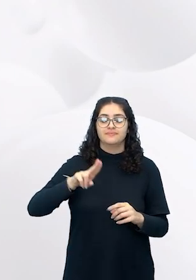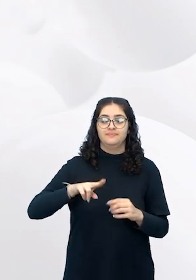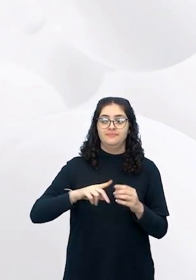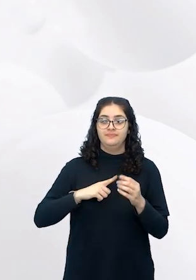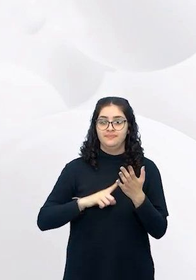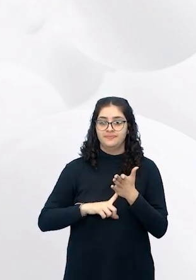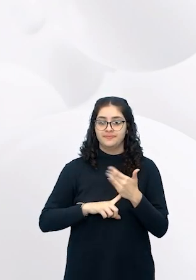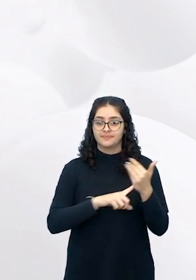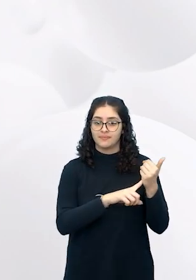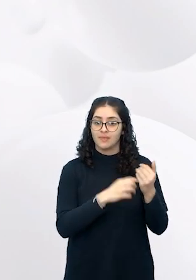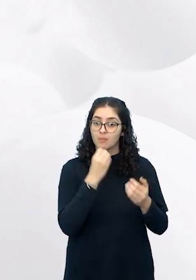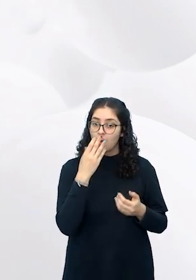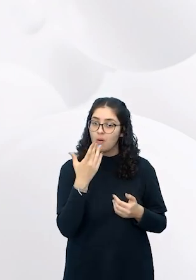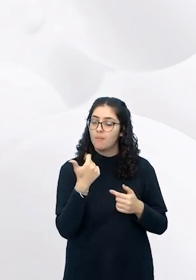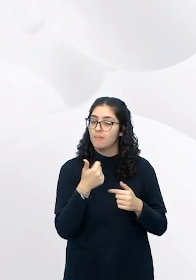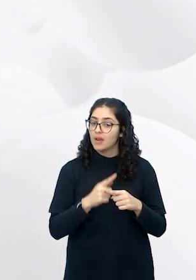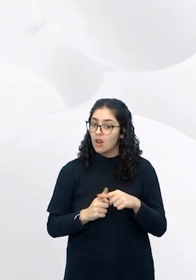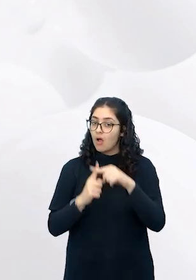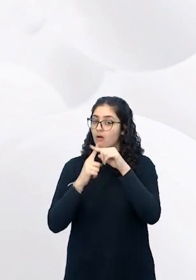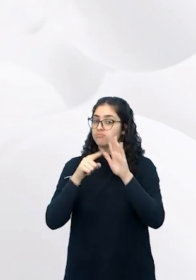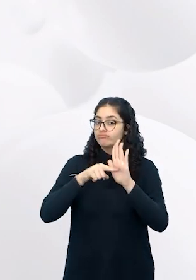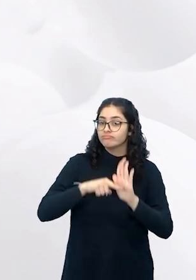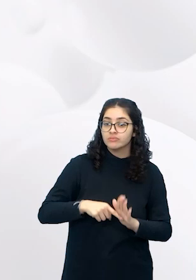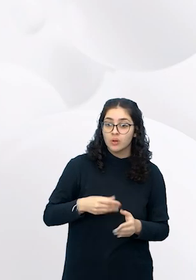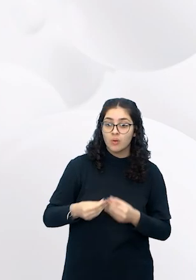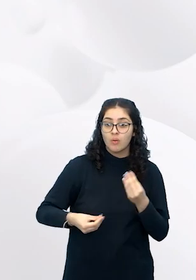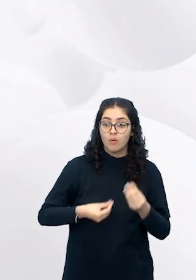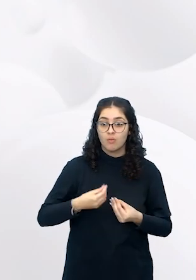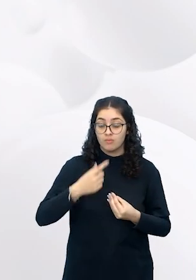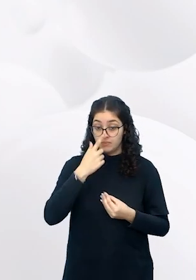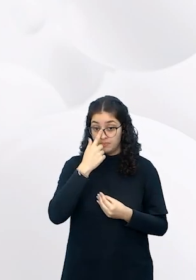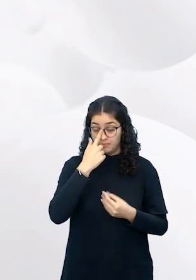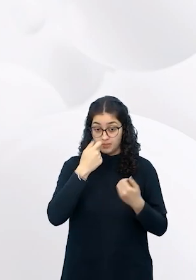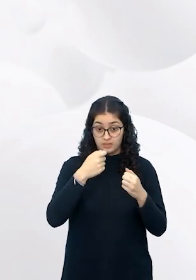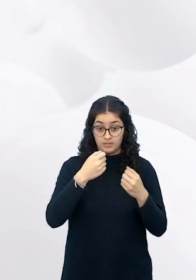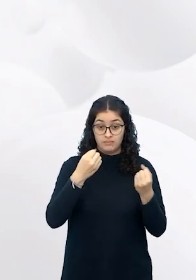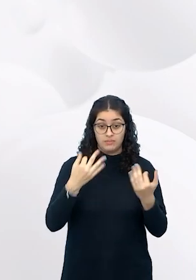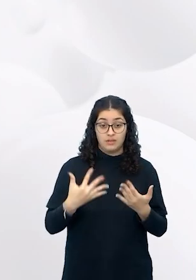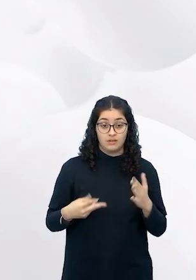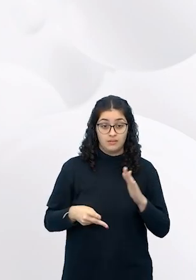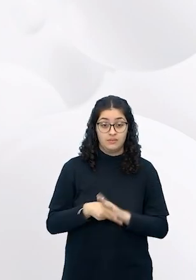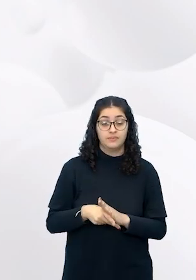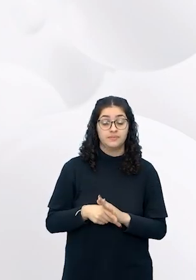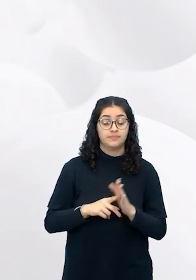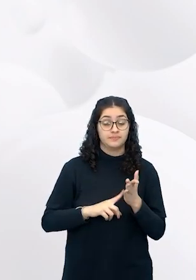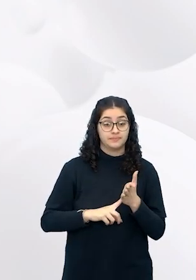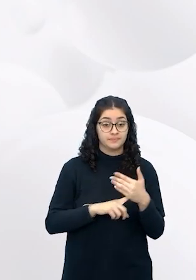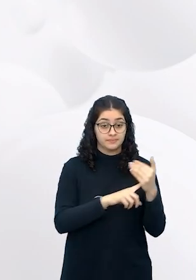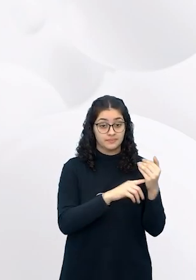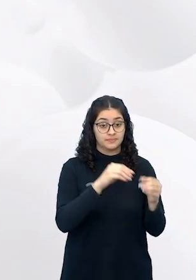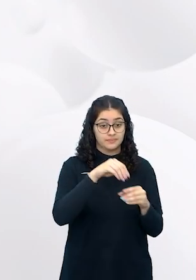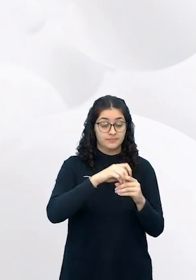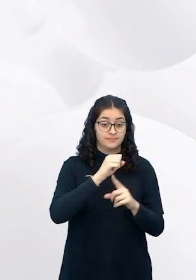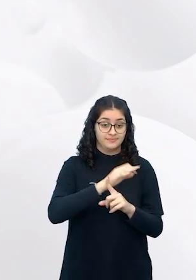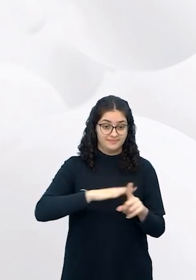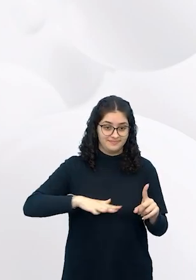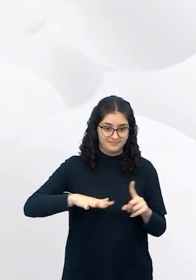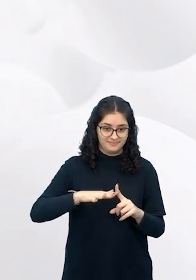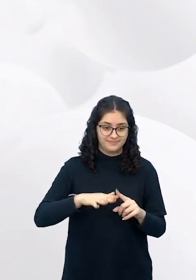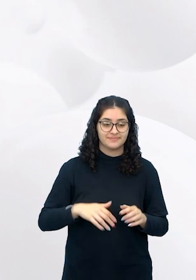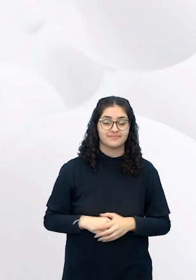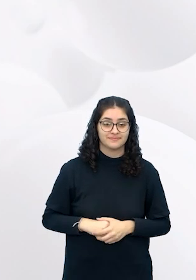Para bem, para mal, daí cabe avaliar e ter uma conversa com esses estudantes da questão da tecnologia dentro da sociedade.